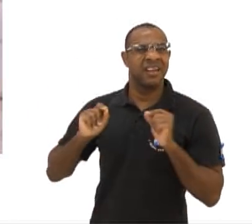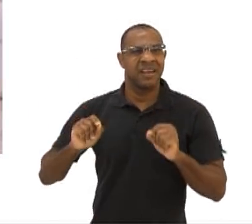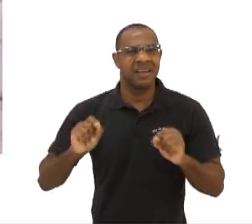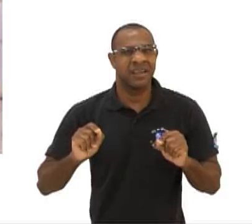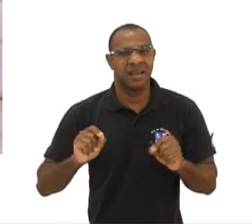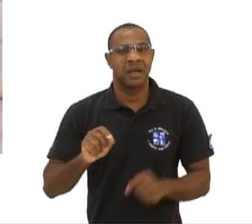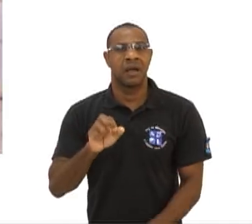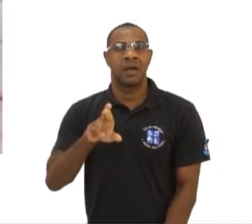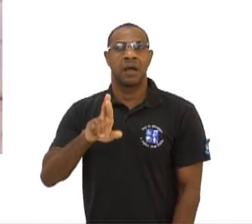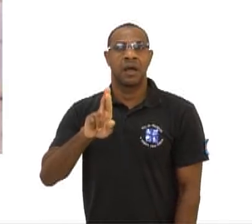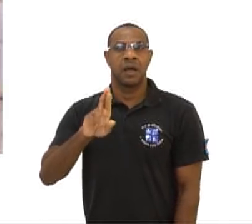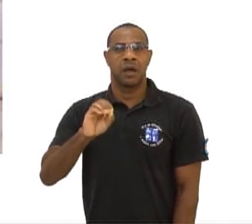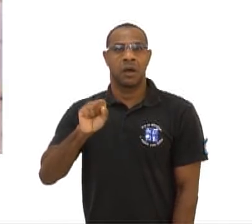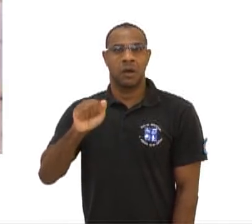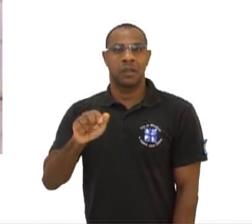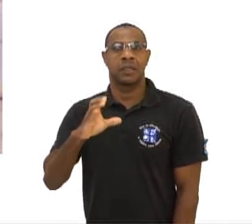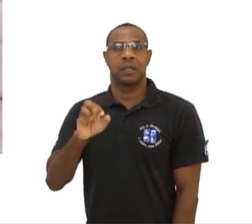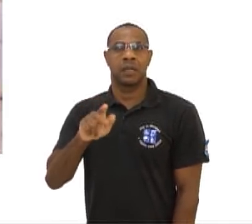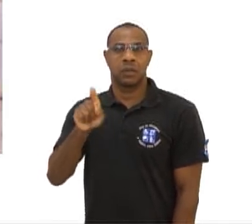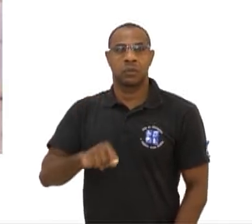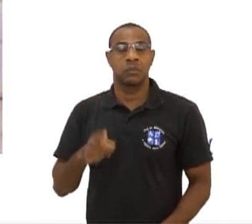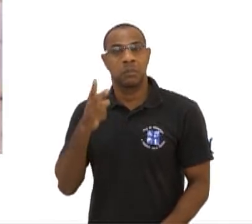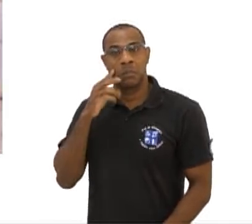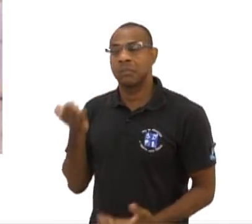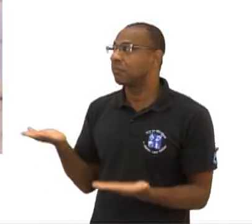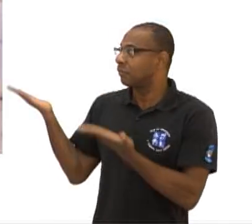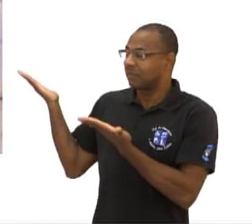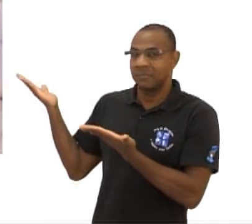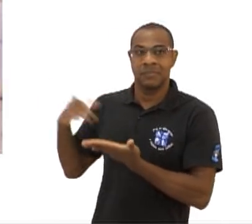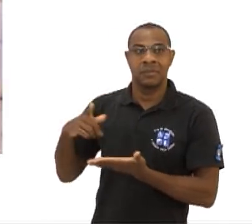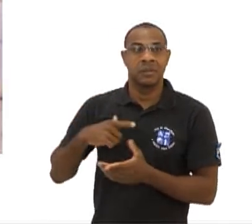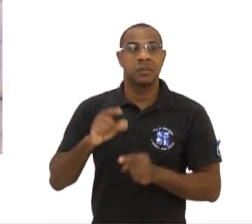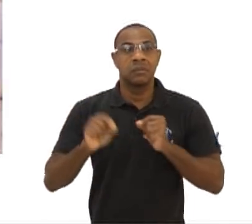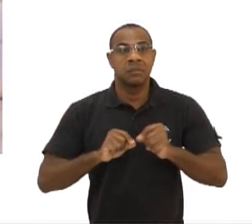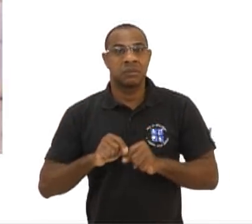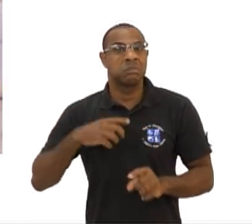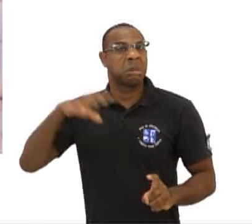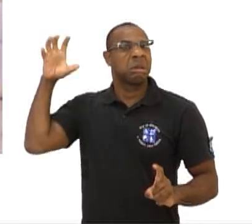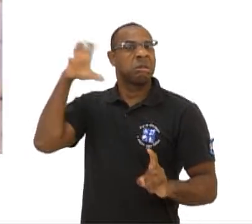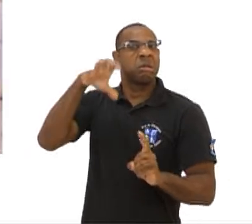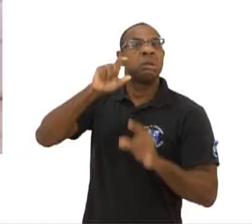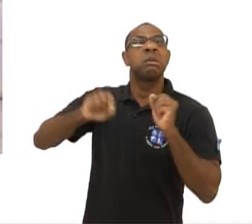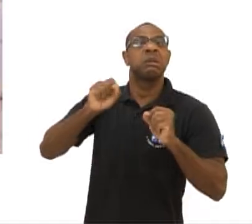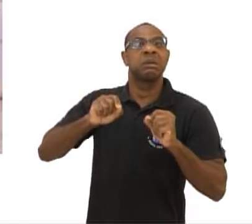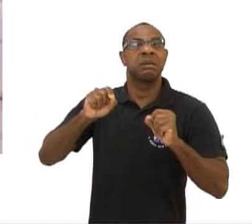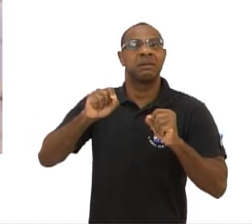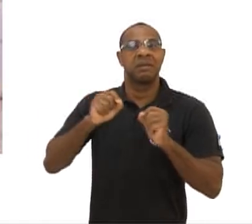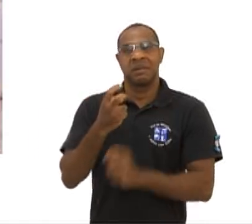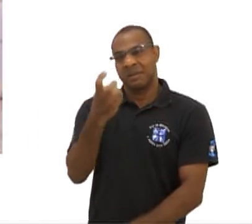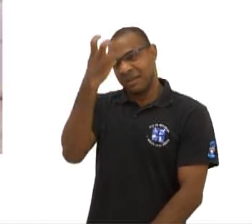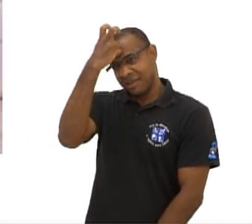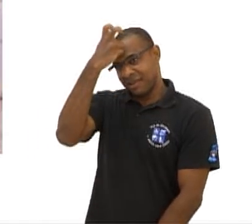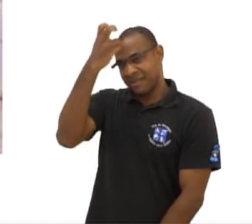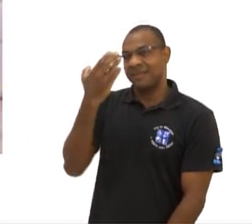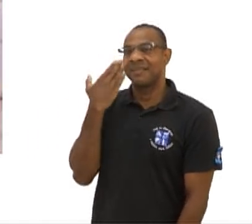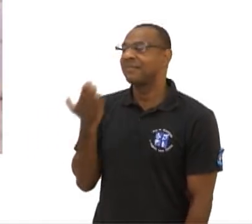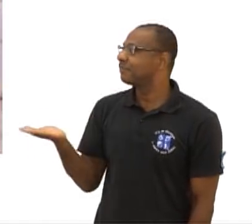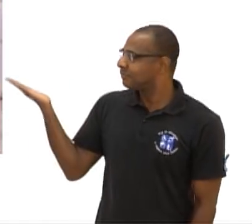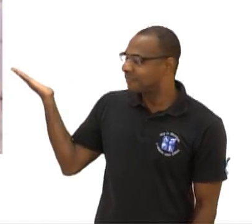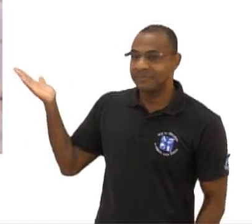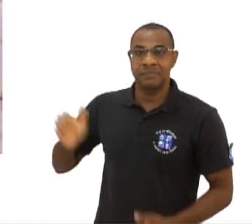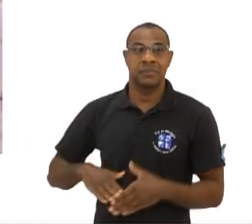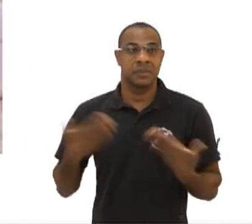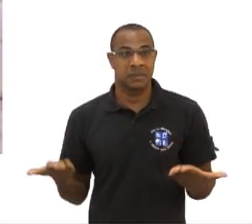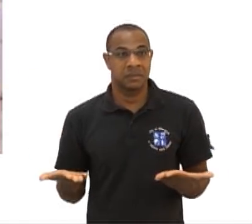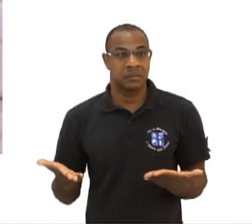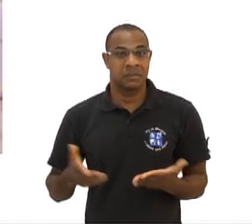Rosa Cruz. E como vocês podem ver, ela possui uma influência egípcia. A Ordem Rosa Cruz